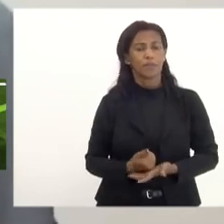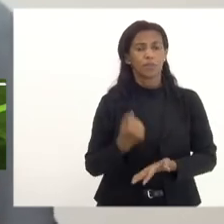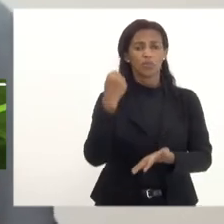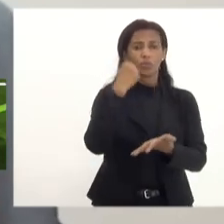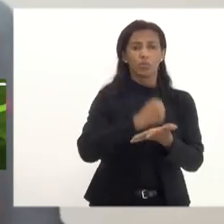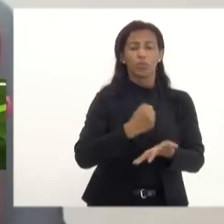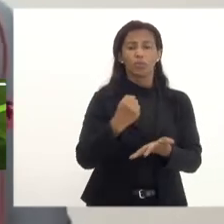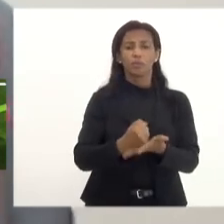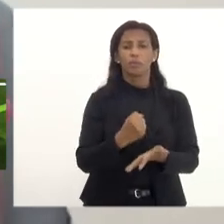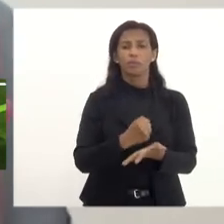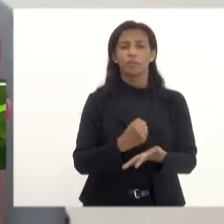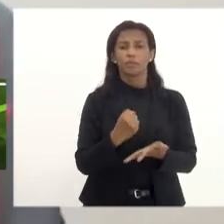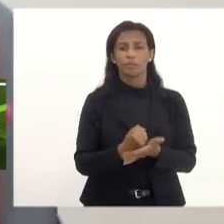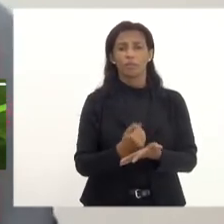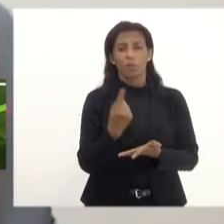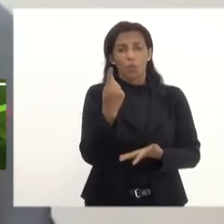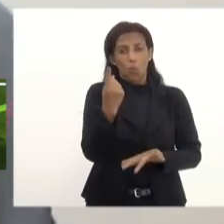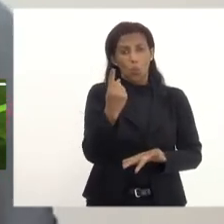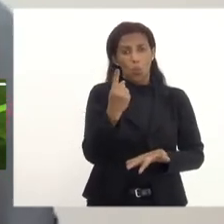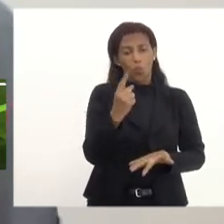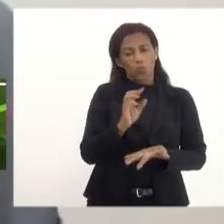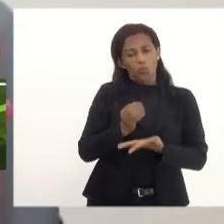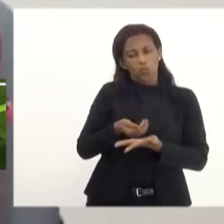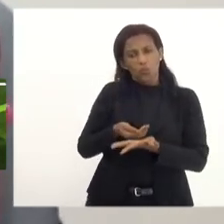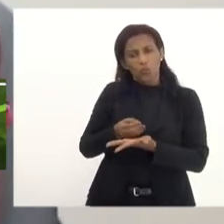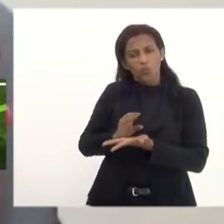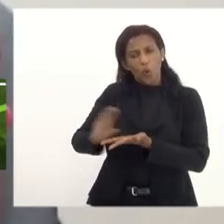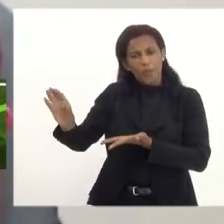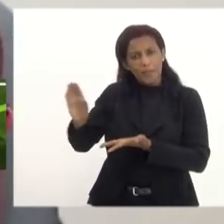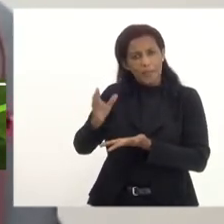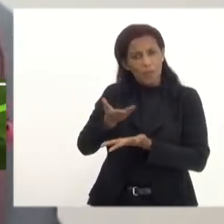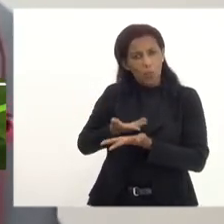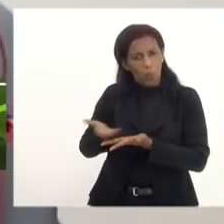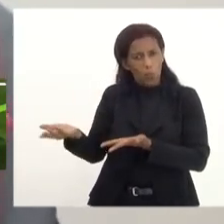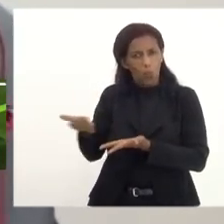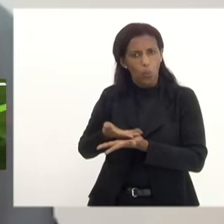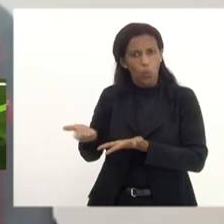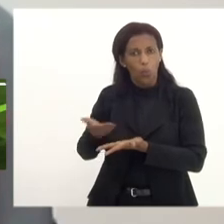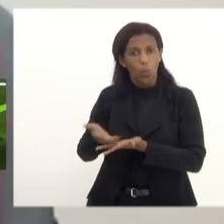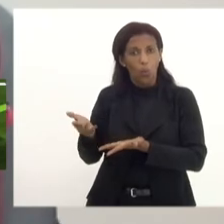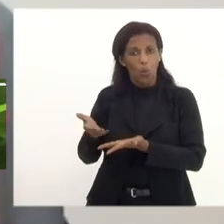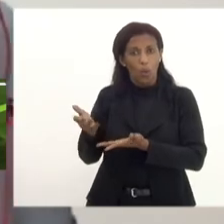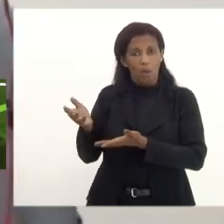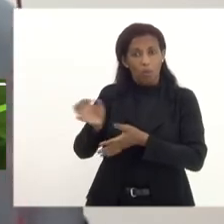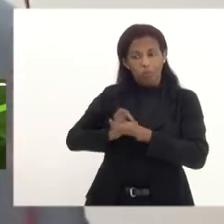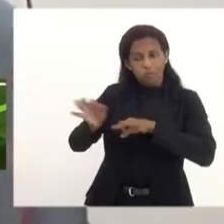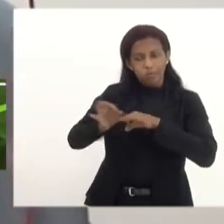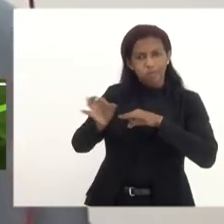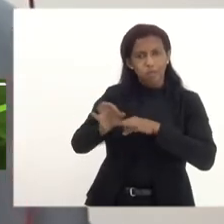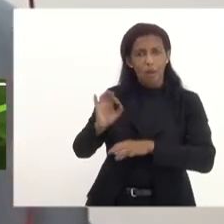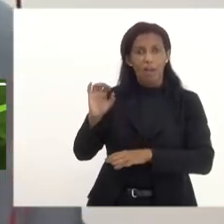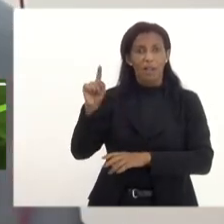contratamos um fornecedor nosso e a construção de 23 árvores de Natal vai